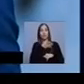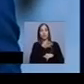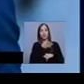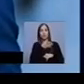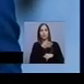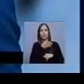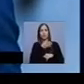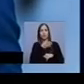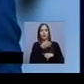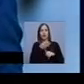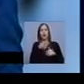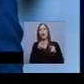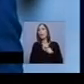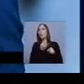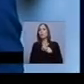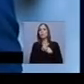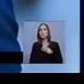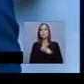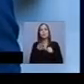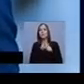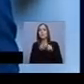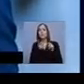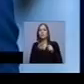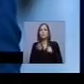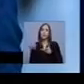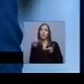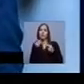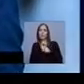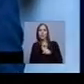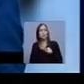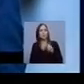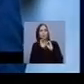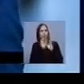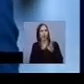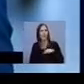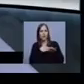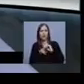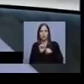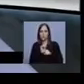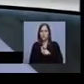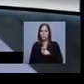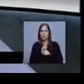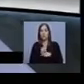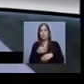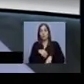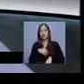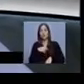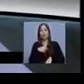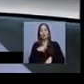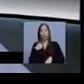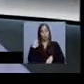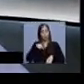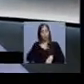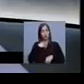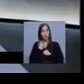nosso caso não seja convidamos pessoas saem três mas fisiologicamente não é assim que as podemos excluí lo é como é que eu no final do dia e